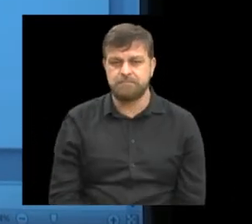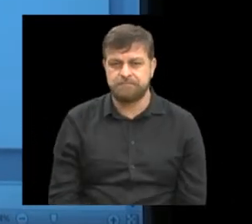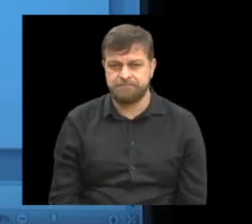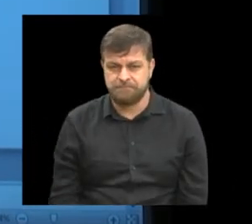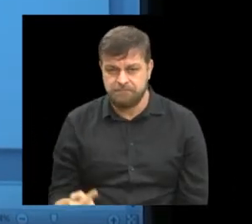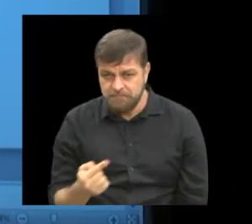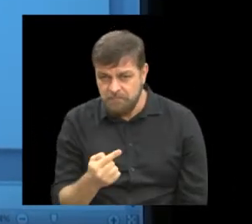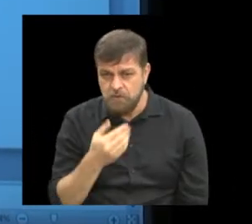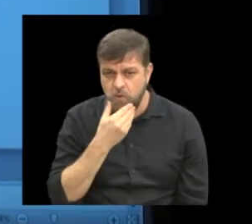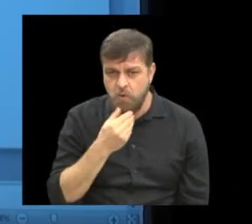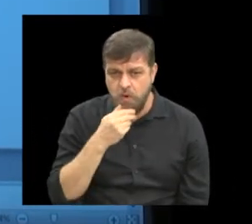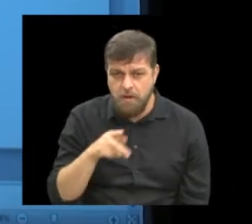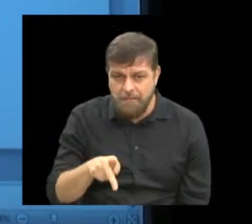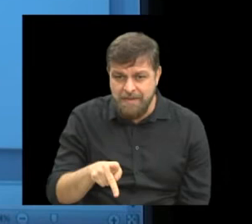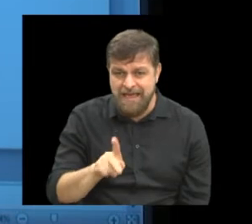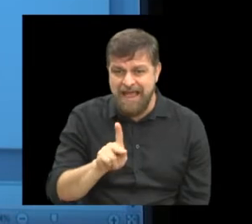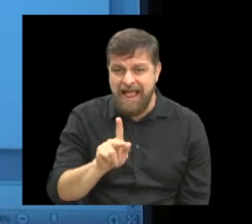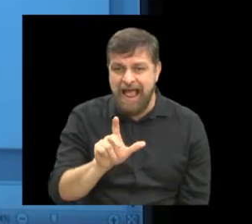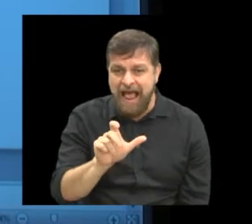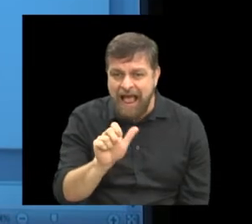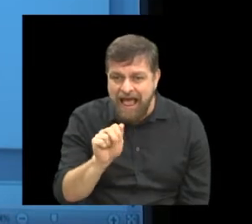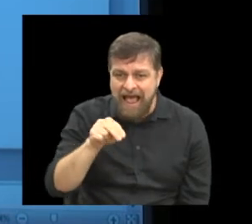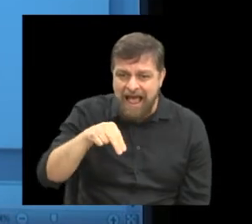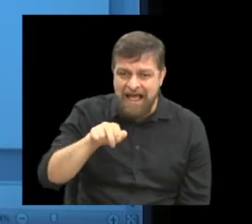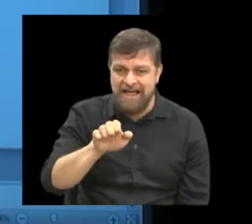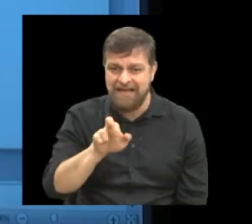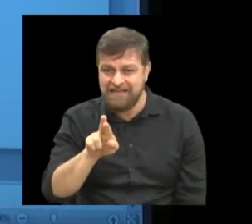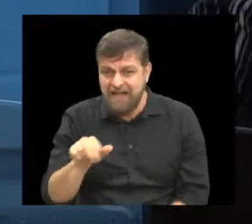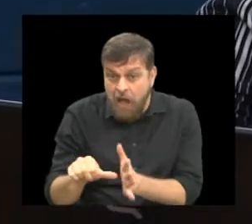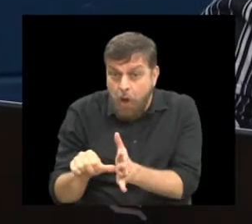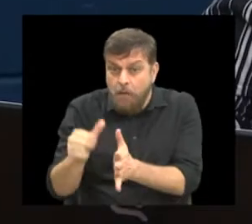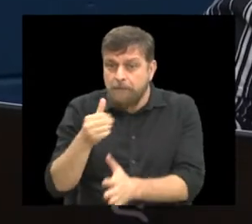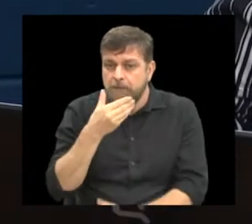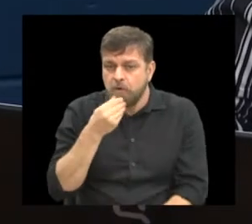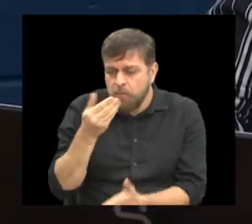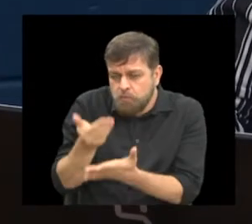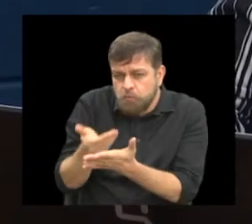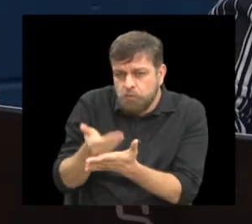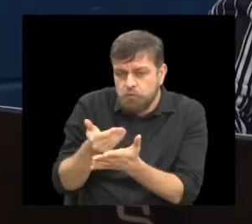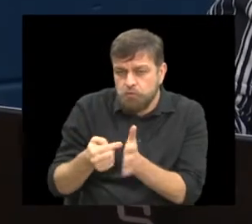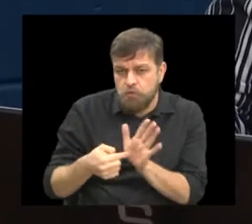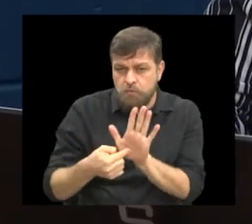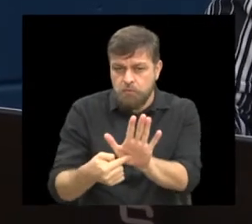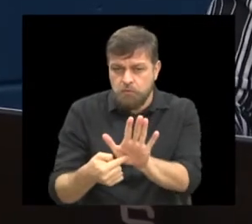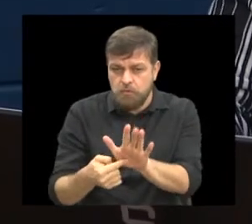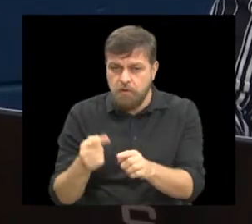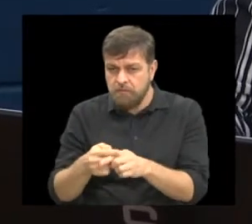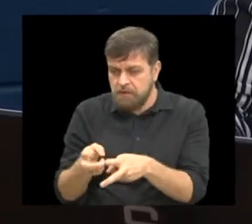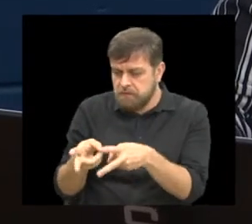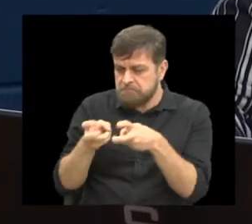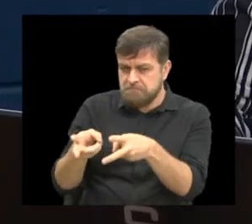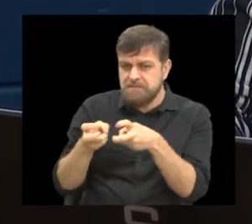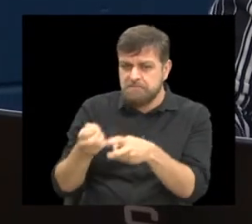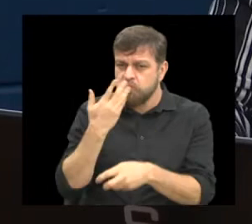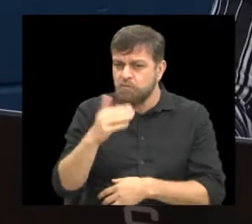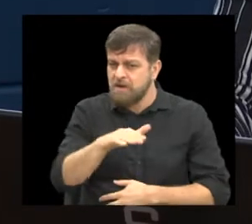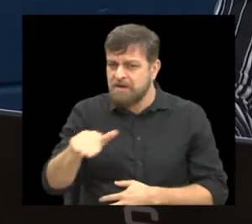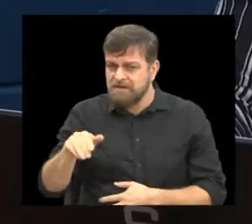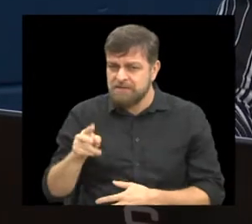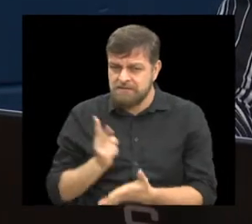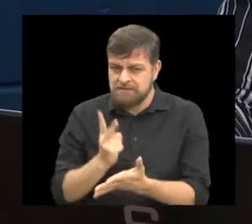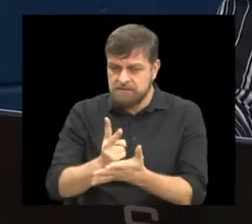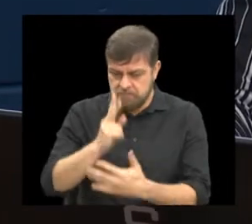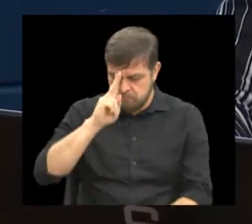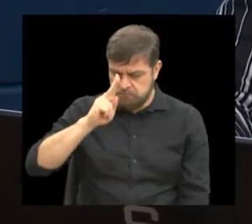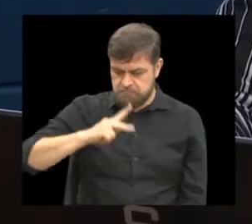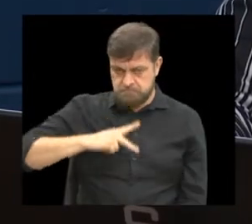Esse Kanner foi o primeiro que começou a falar de autismo e fez essa nomeação porque ele percebia que essas crianças ficavam voltadas